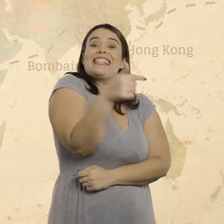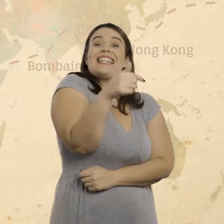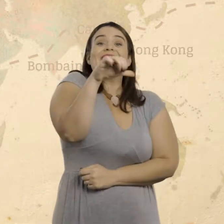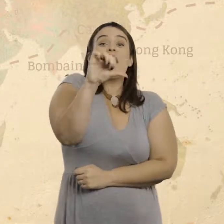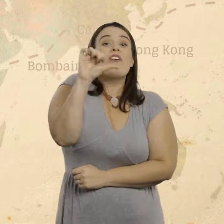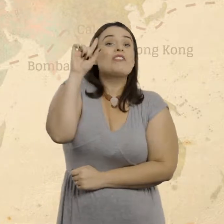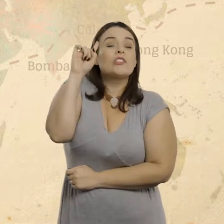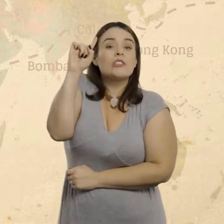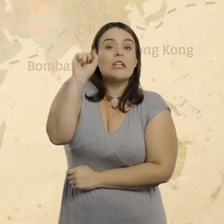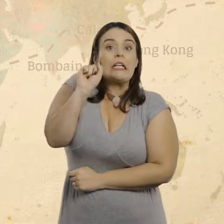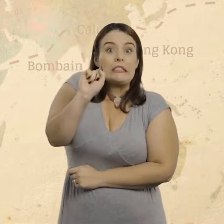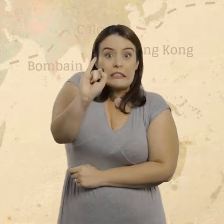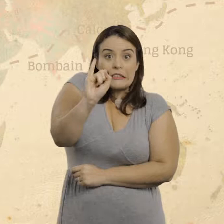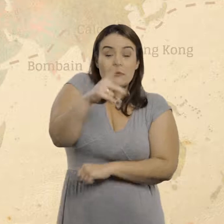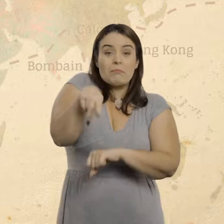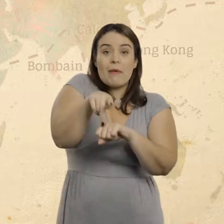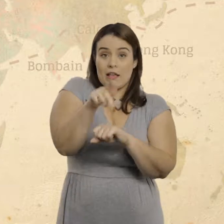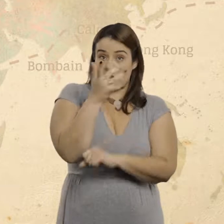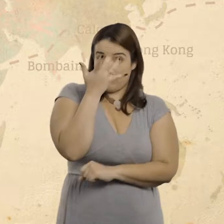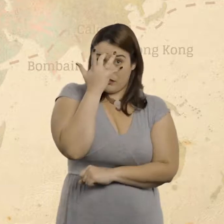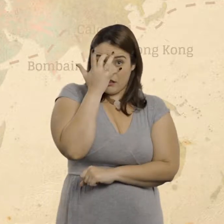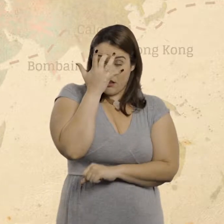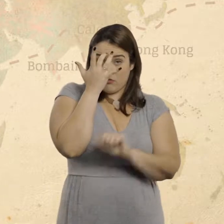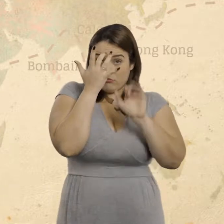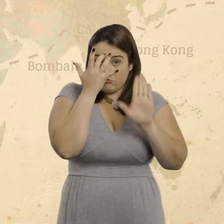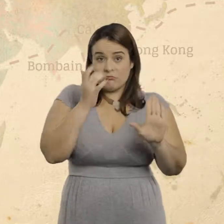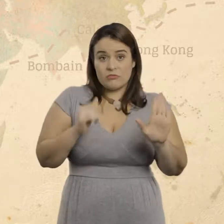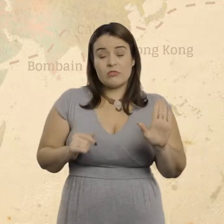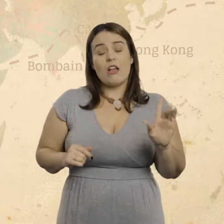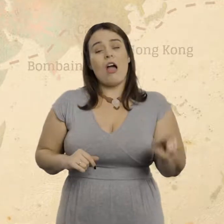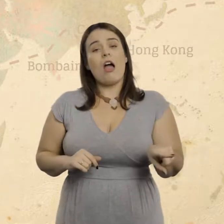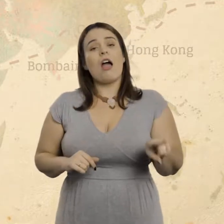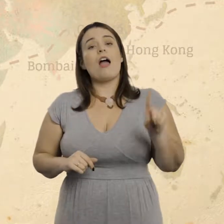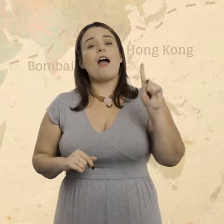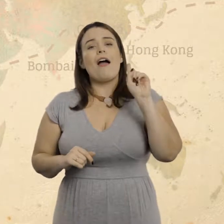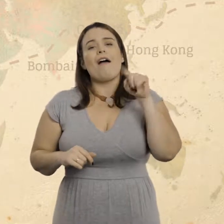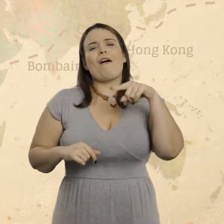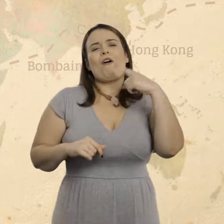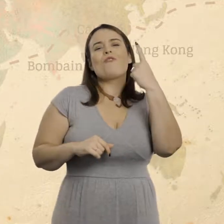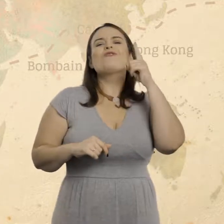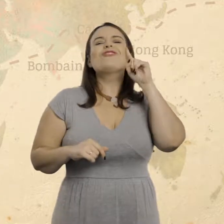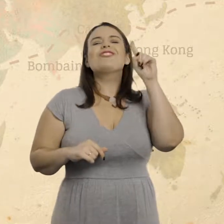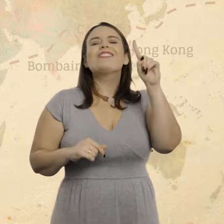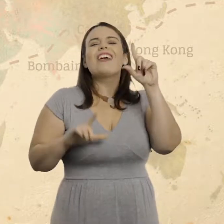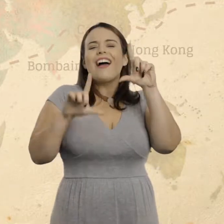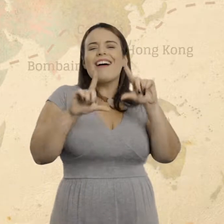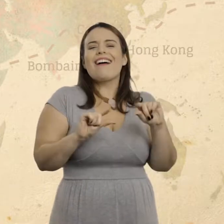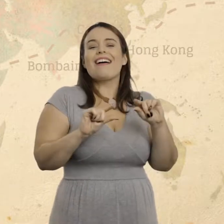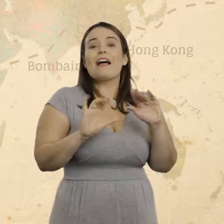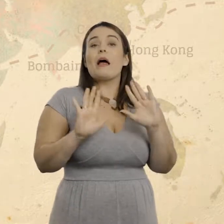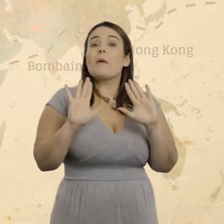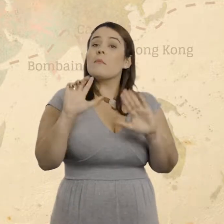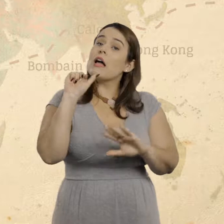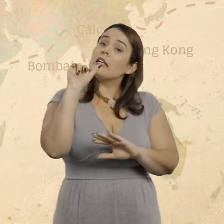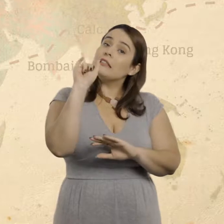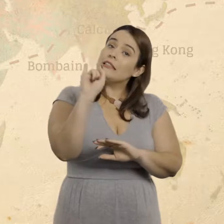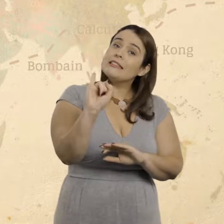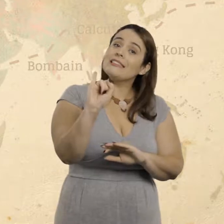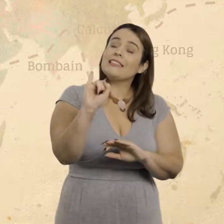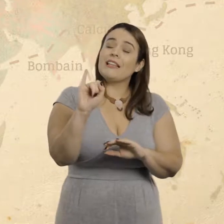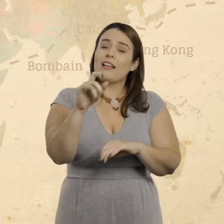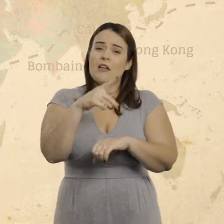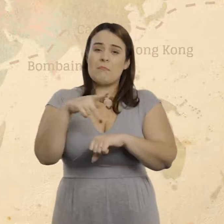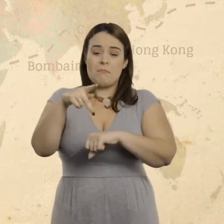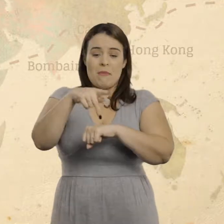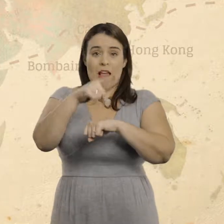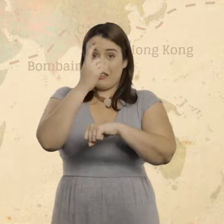dias. Se eles não passassem pela Índia, demorariam um dia a menos. O Sr. Fogg concordou, mas disse que se não